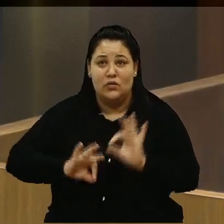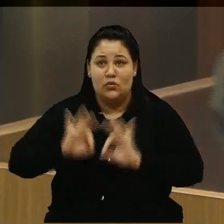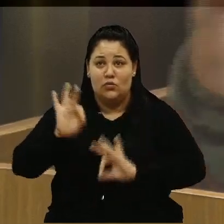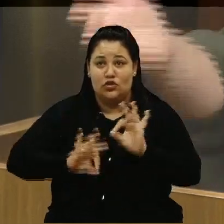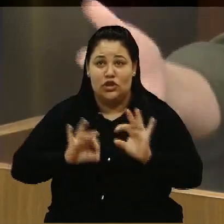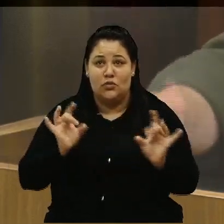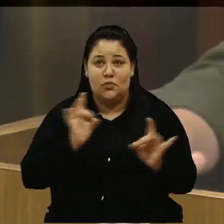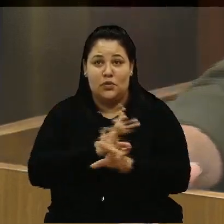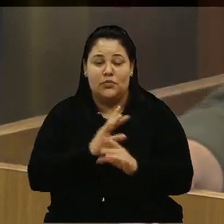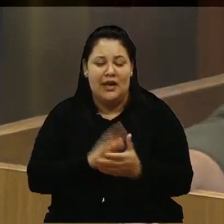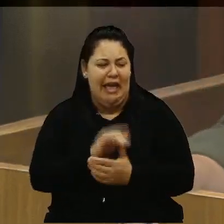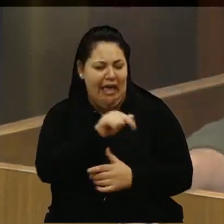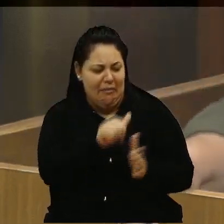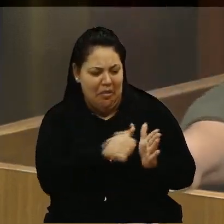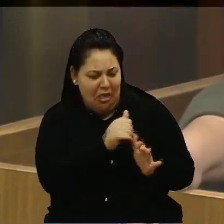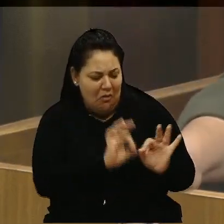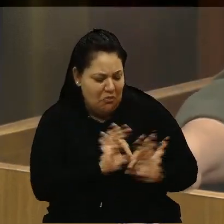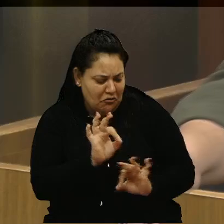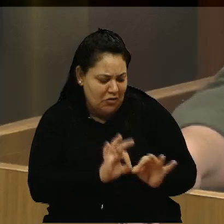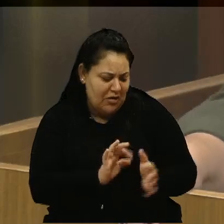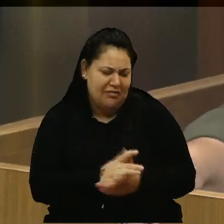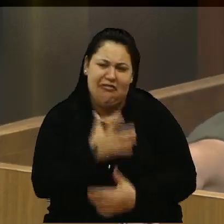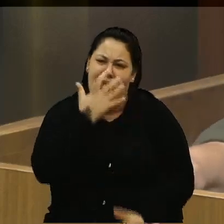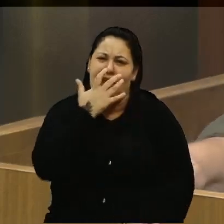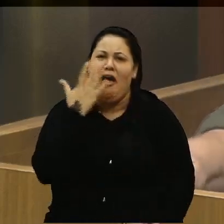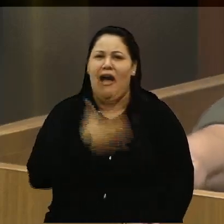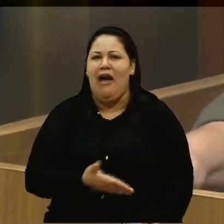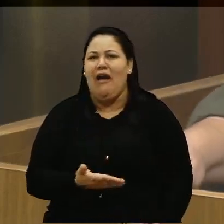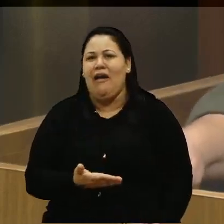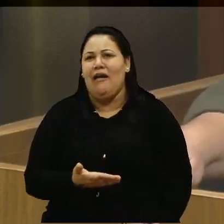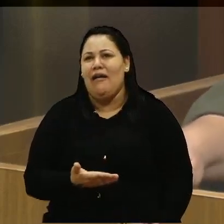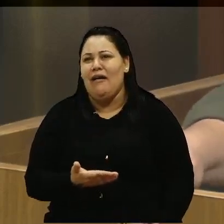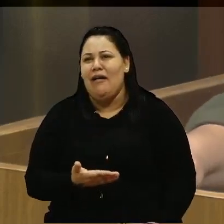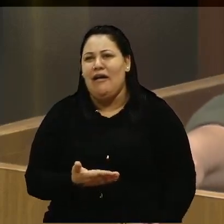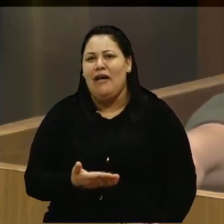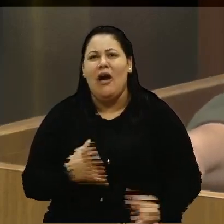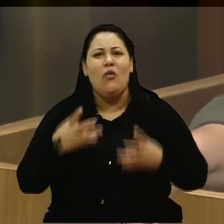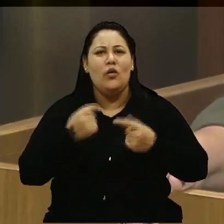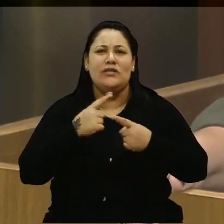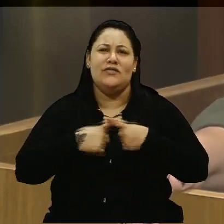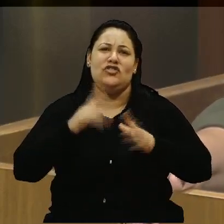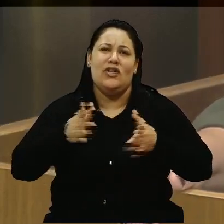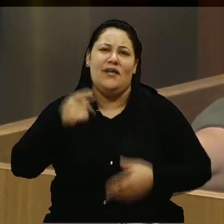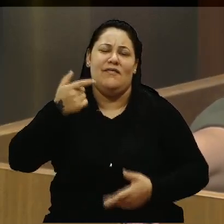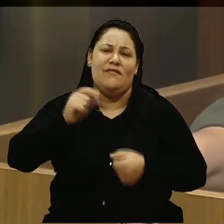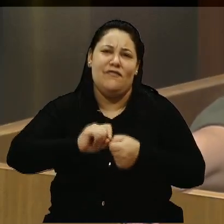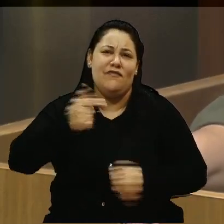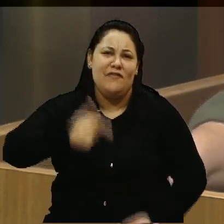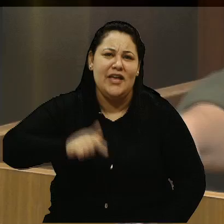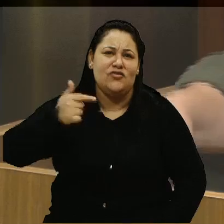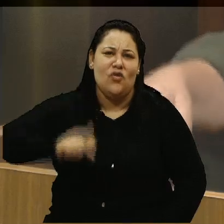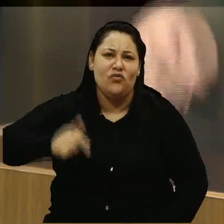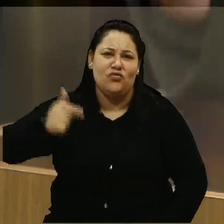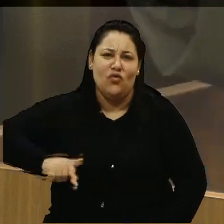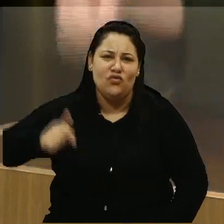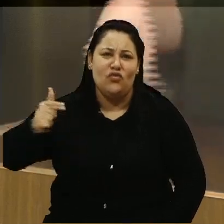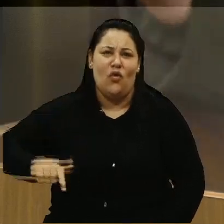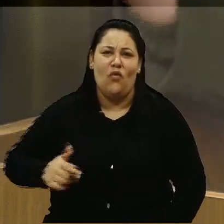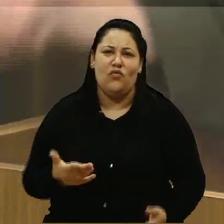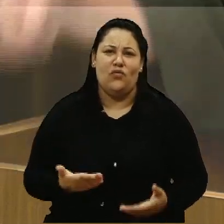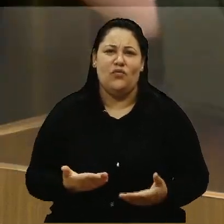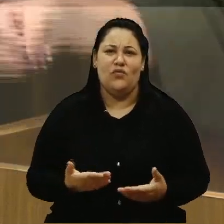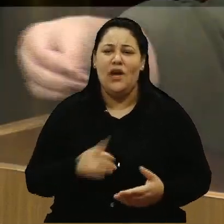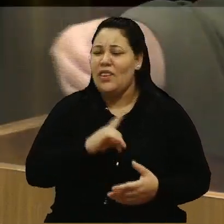pronto. Ah, é para melhorar o projeto. Gente, quantas vezes já foi refeito aquele projeto? Gente, a gente não